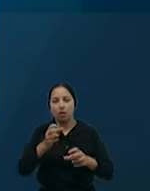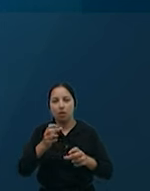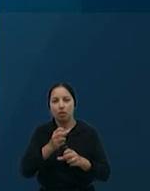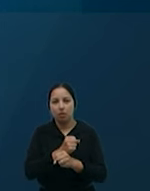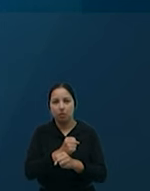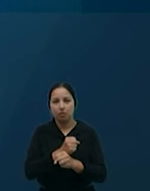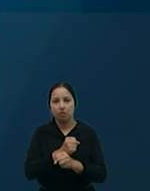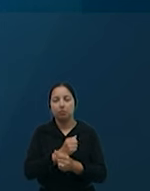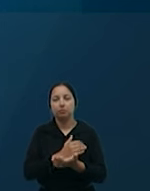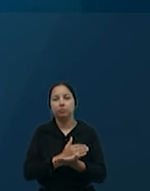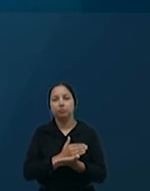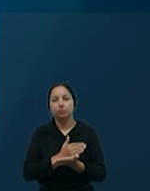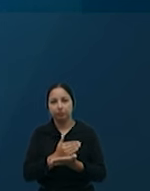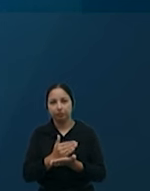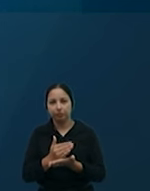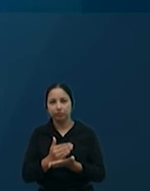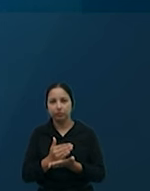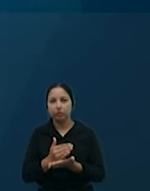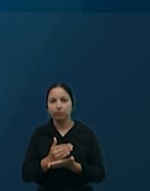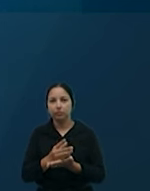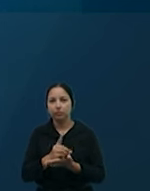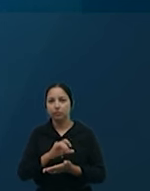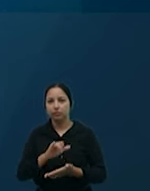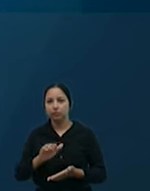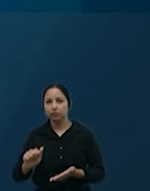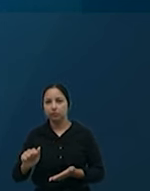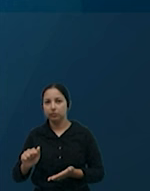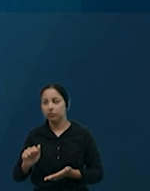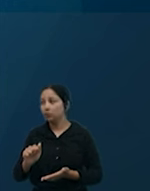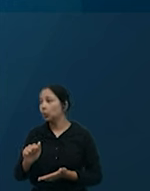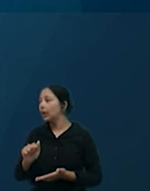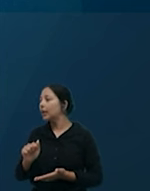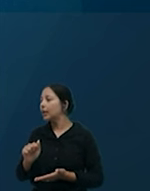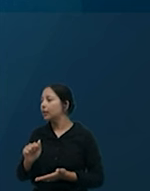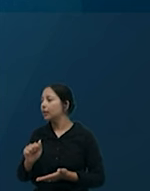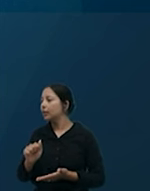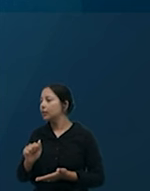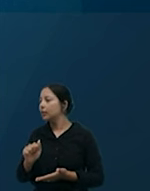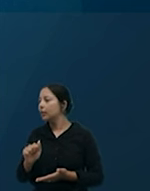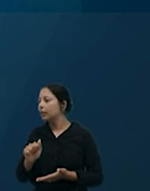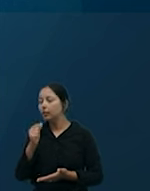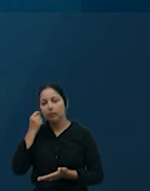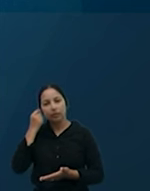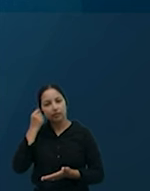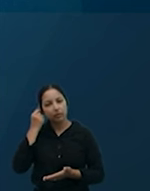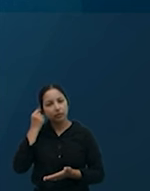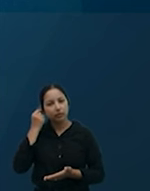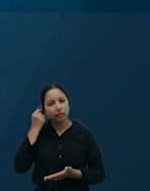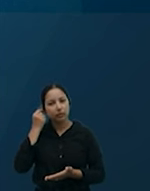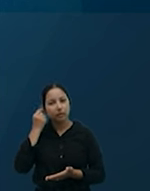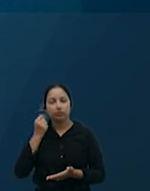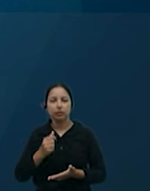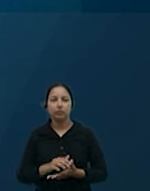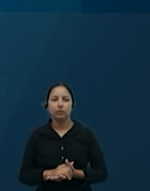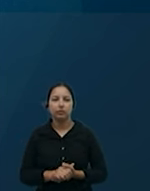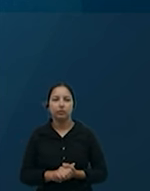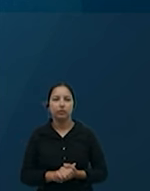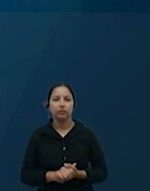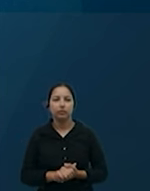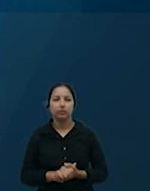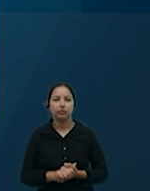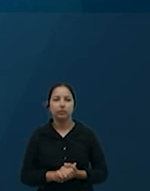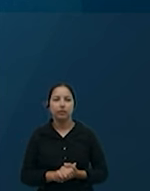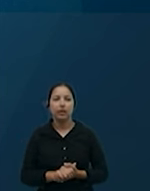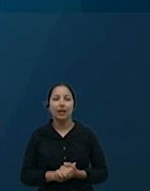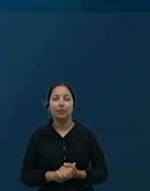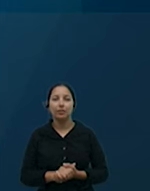é contado da data do arbitramento. Nós temos decisões que afastam